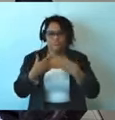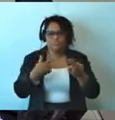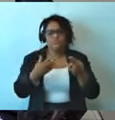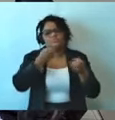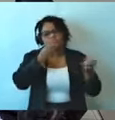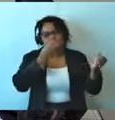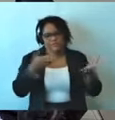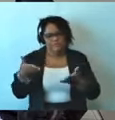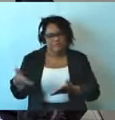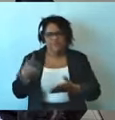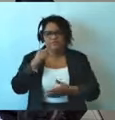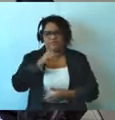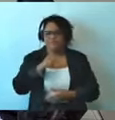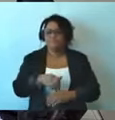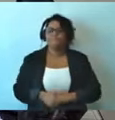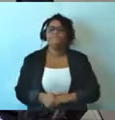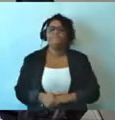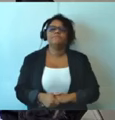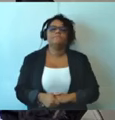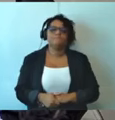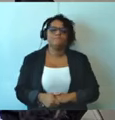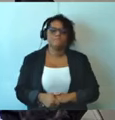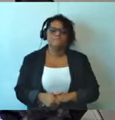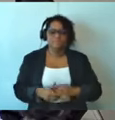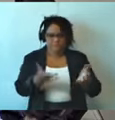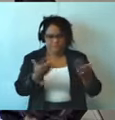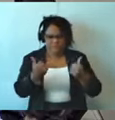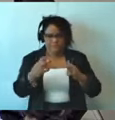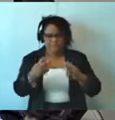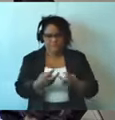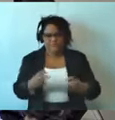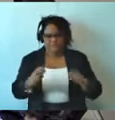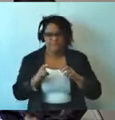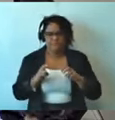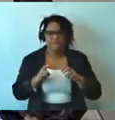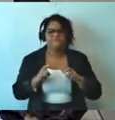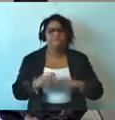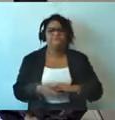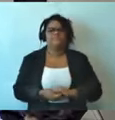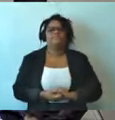bem-vinda. Junte-se a nós aqui à mesa, por favor.